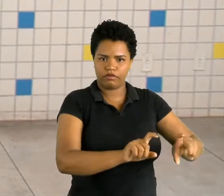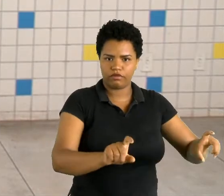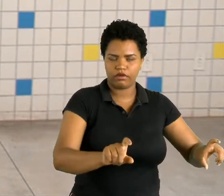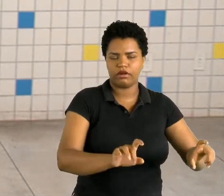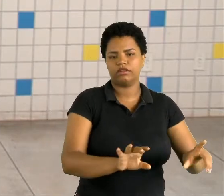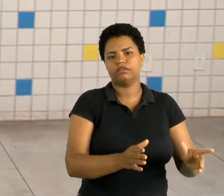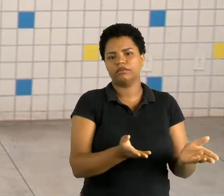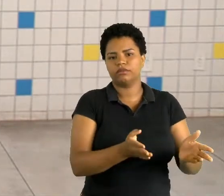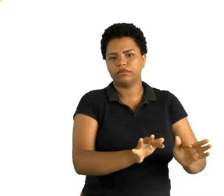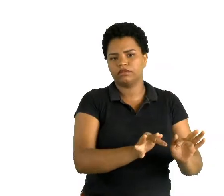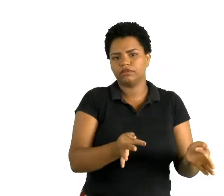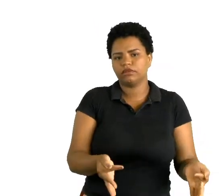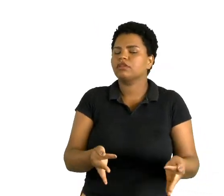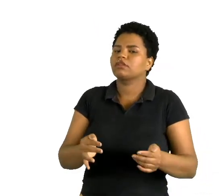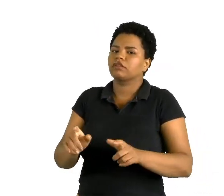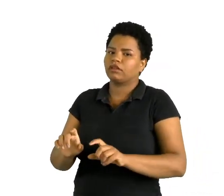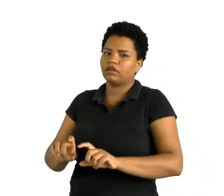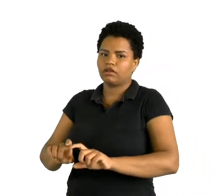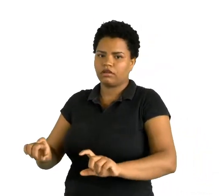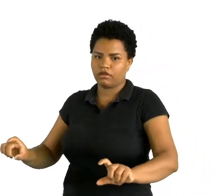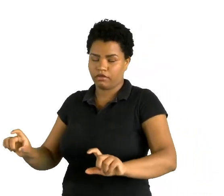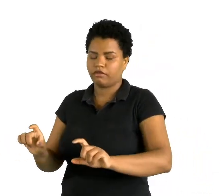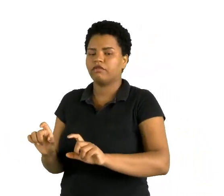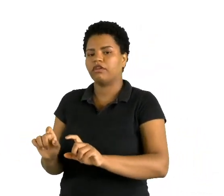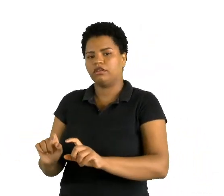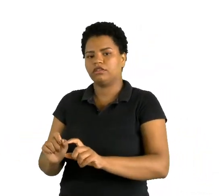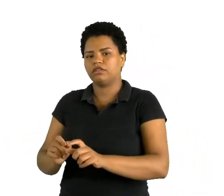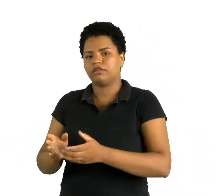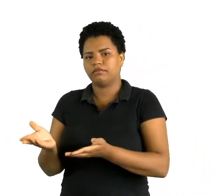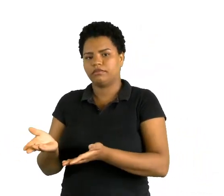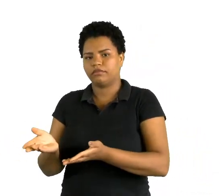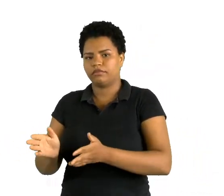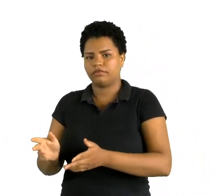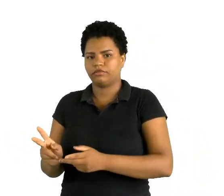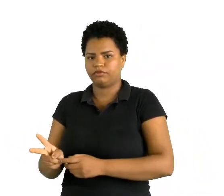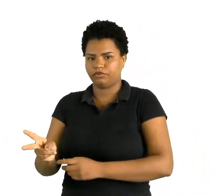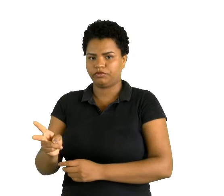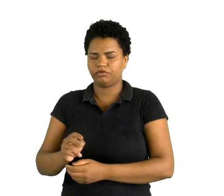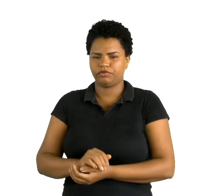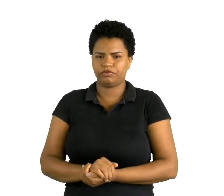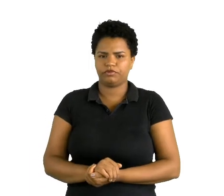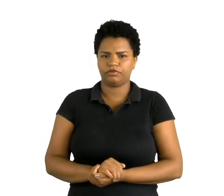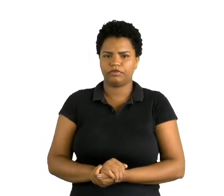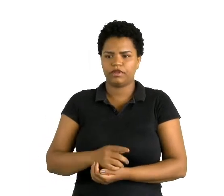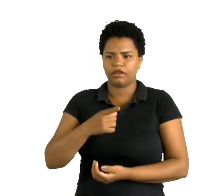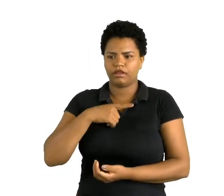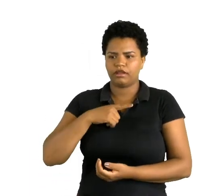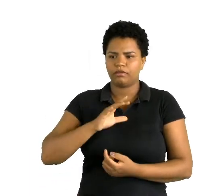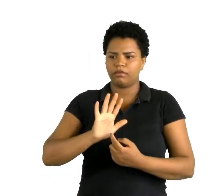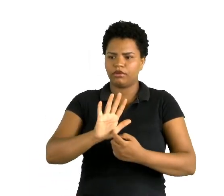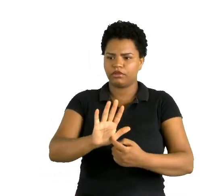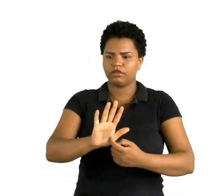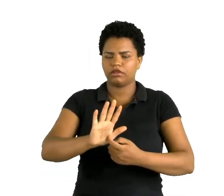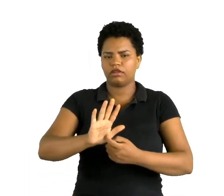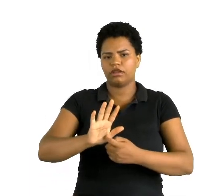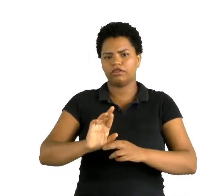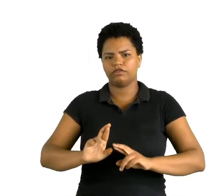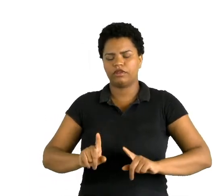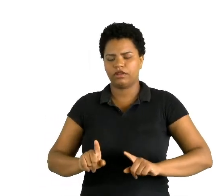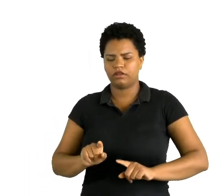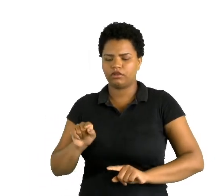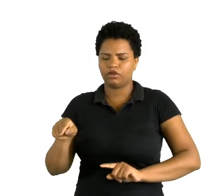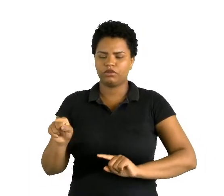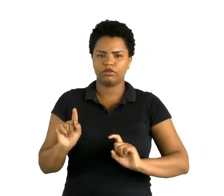e o present continuous. Eu trouxe para vocês as principais diferenças de um para o outro, quando é utilizado o